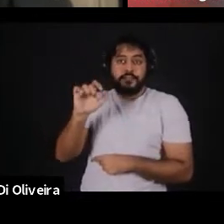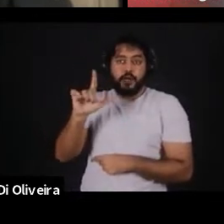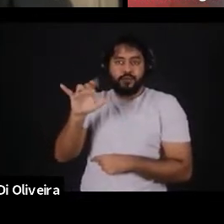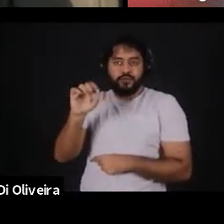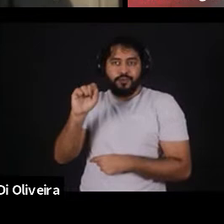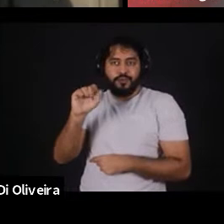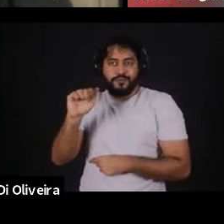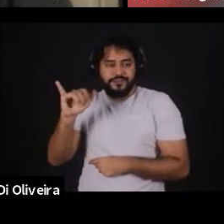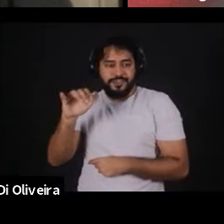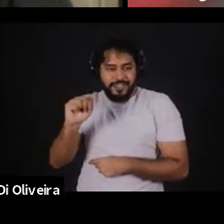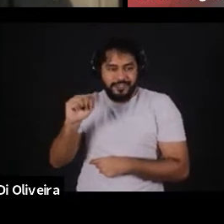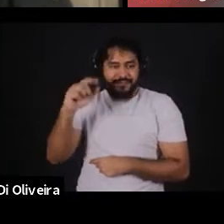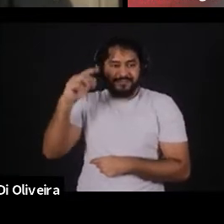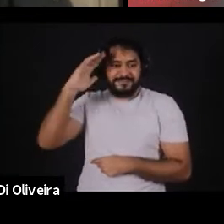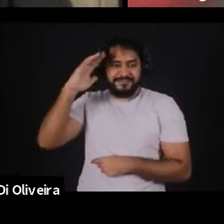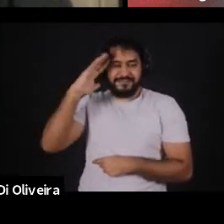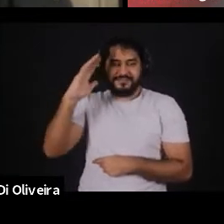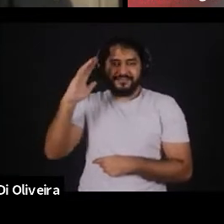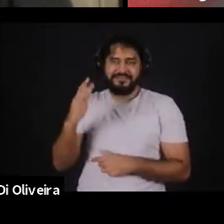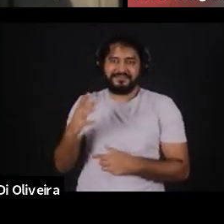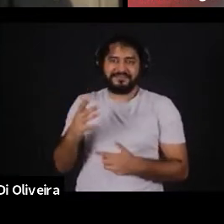filosofia